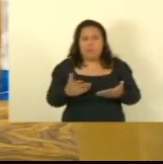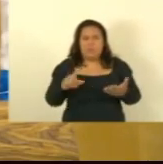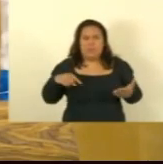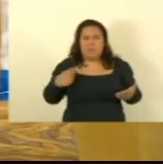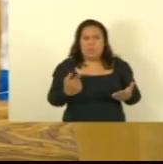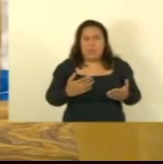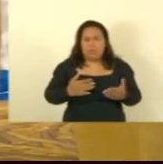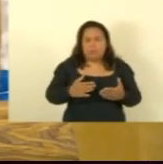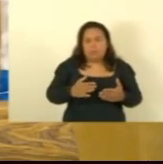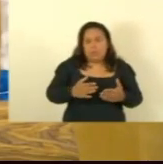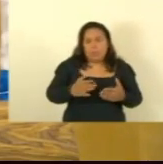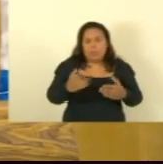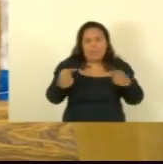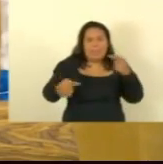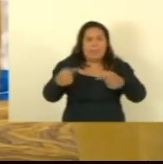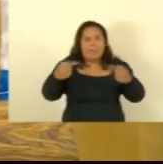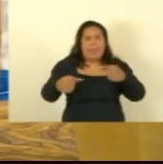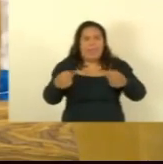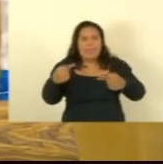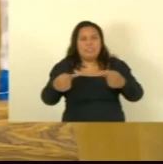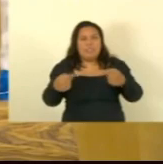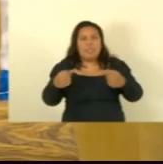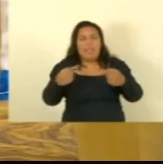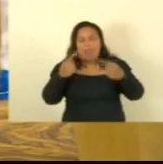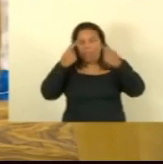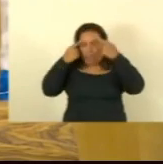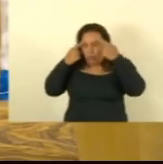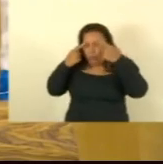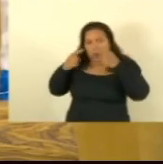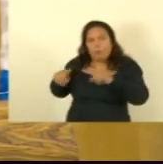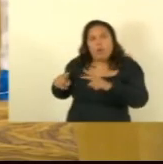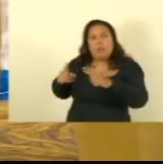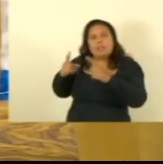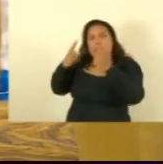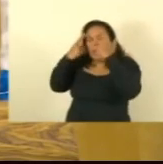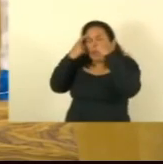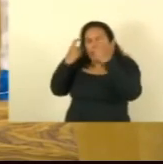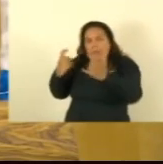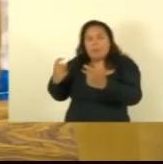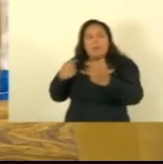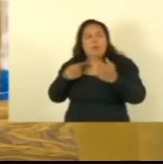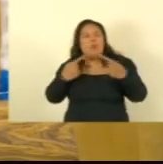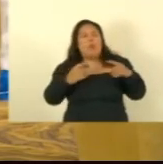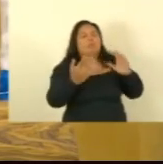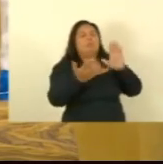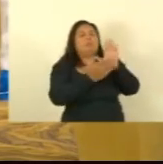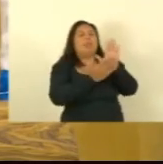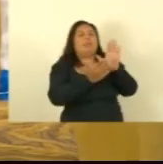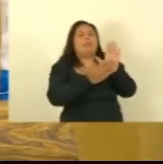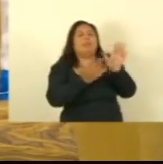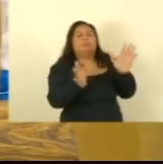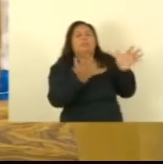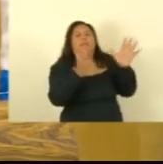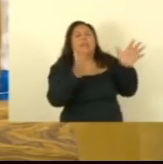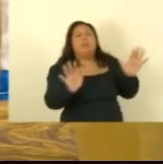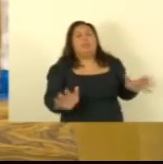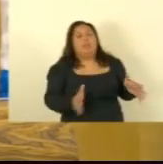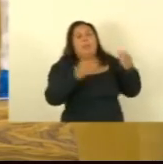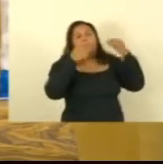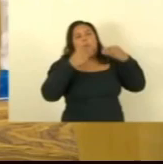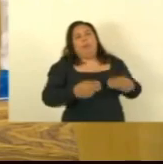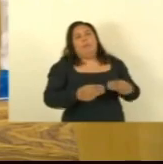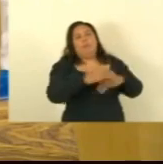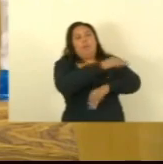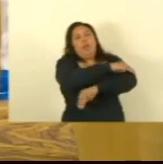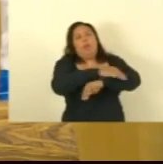um lado do debate político foi criminalizado, enquanto o outro é aplaudido e tratado como se fosse moralmente